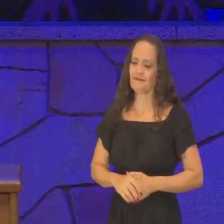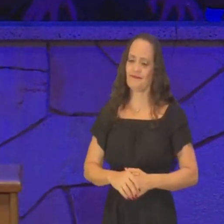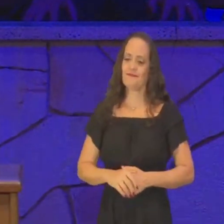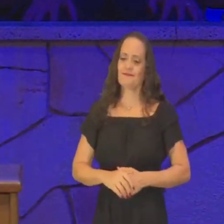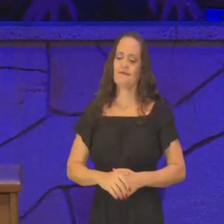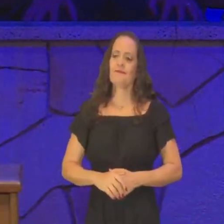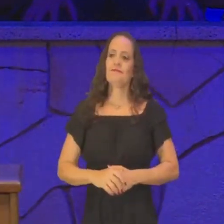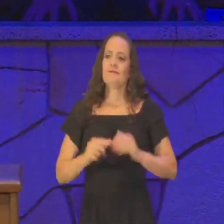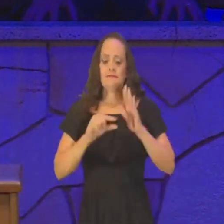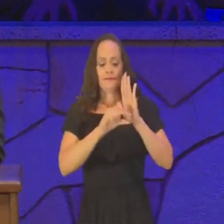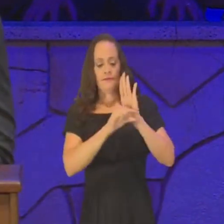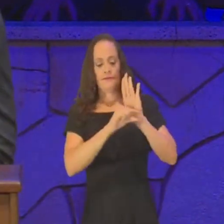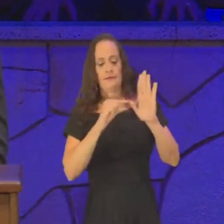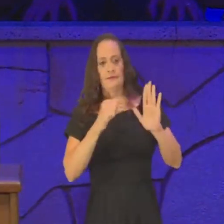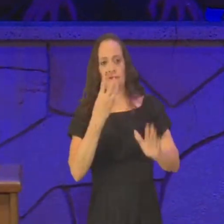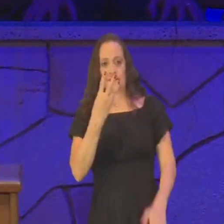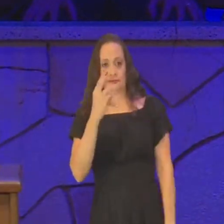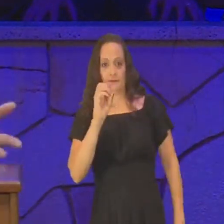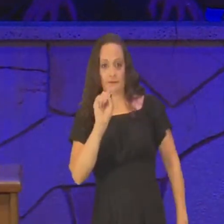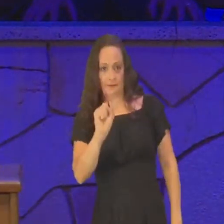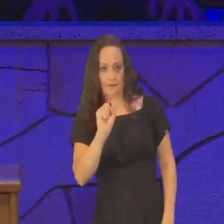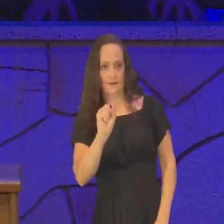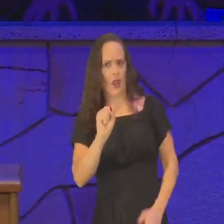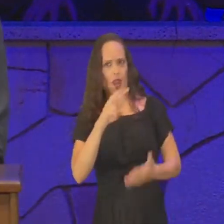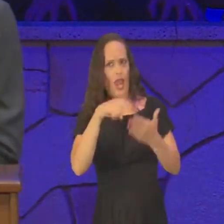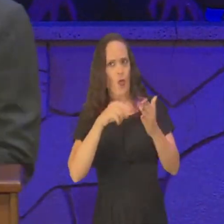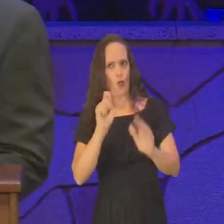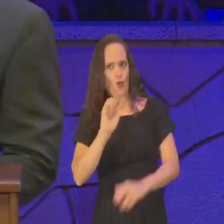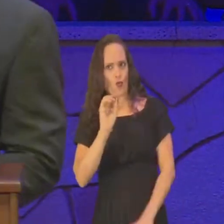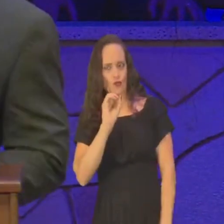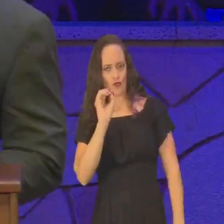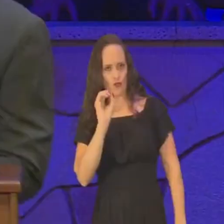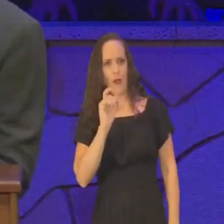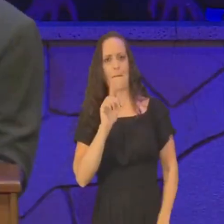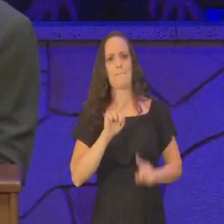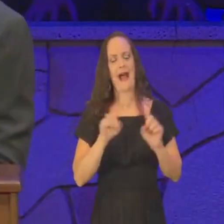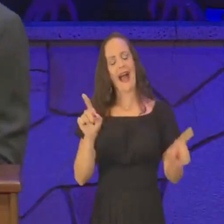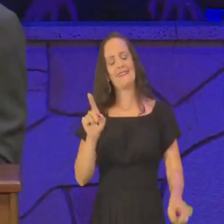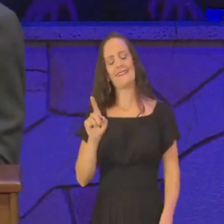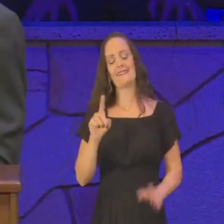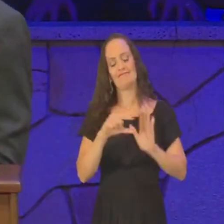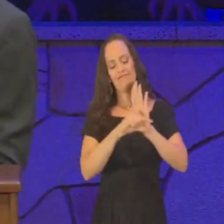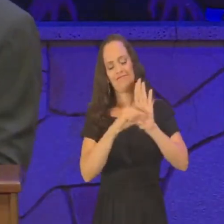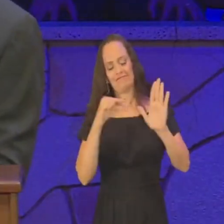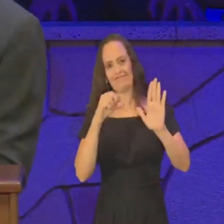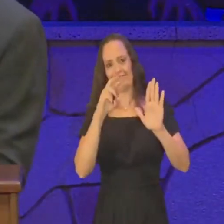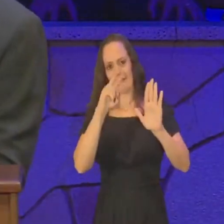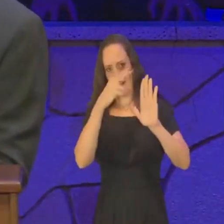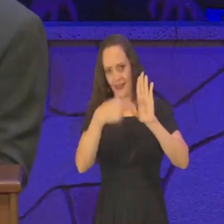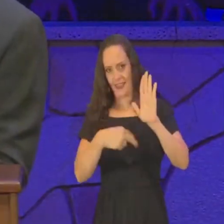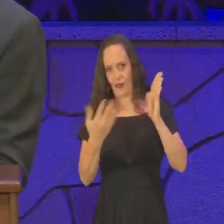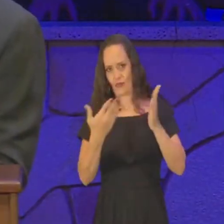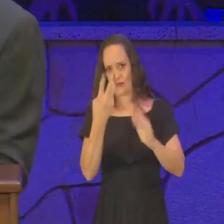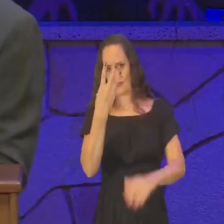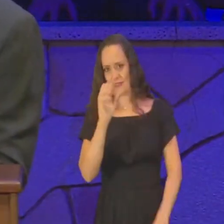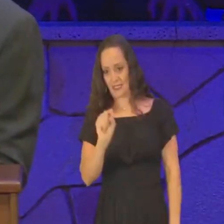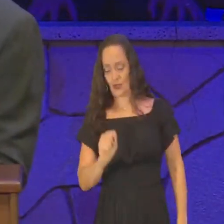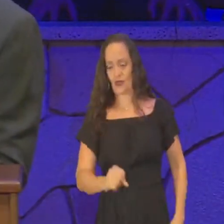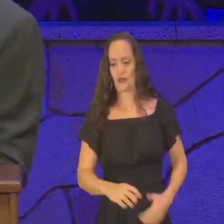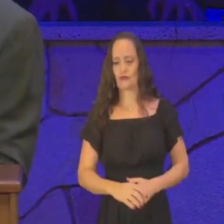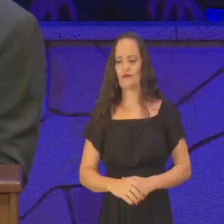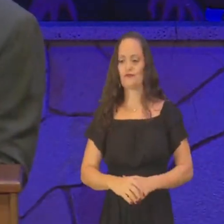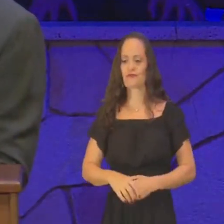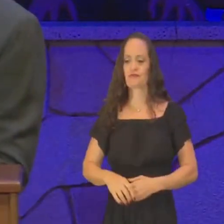O verso 38, nós não lemos o verso 38, devido ao nosso tempo, mas eu quero fazer